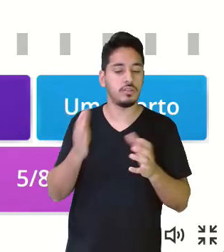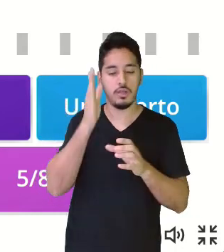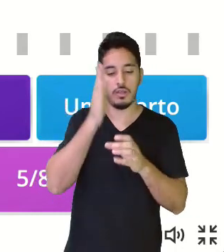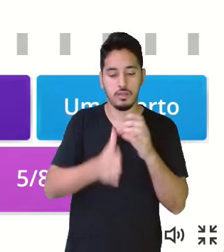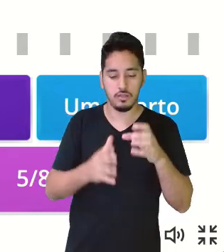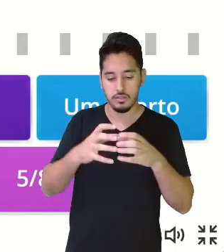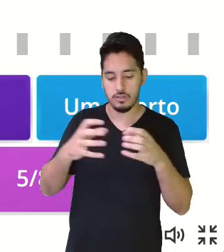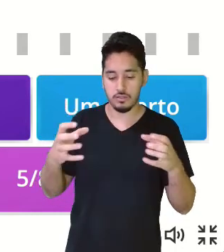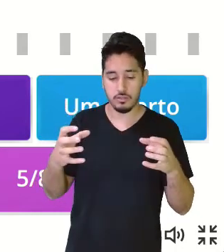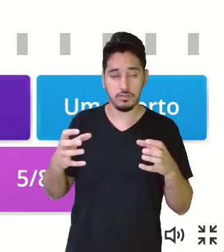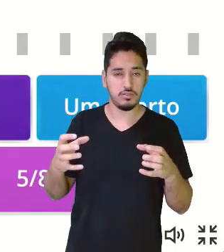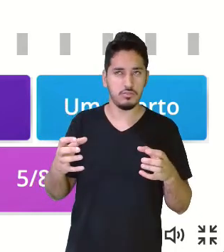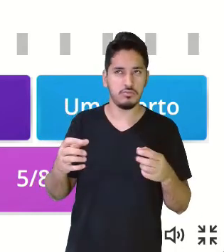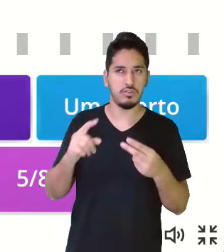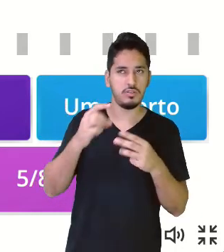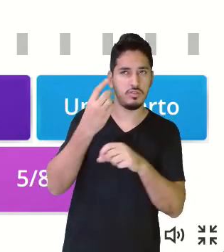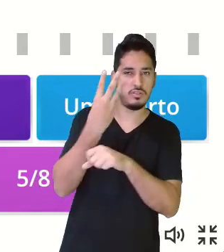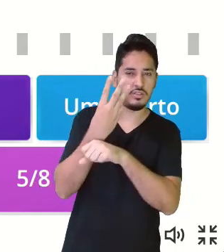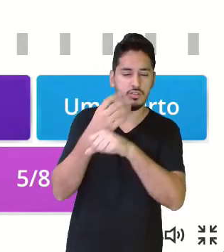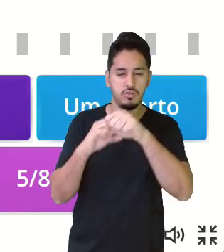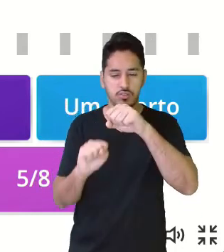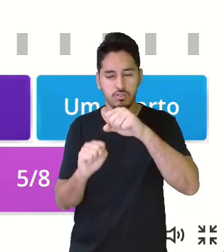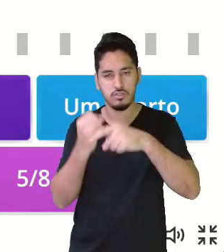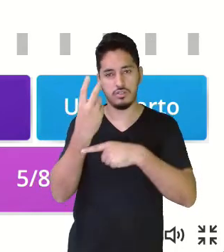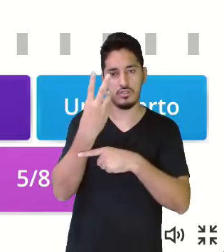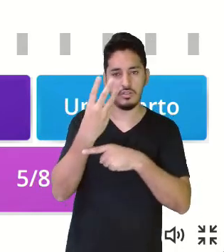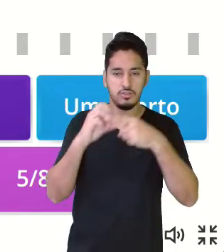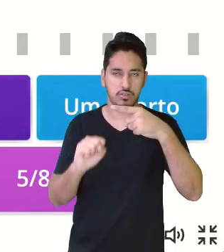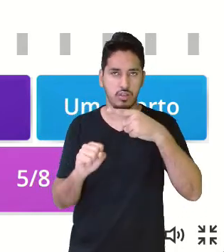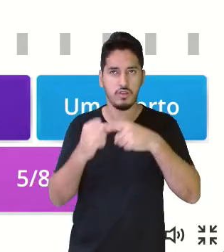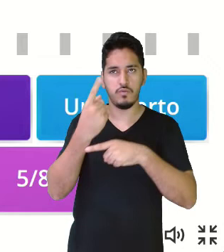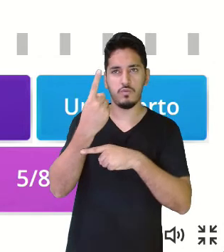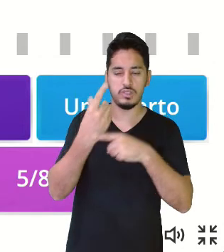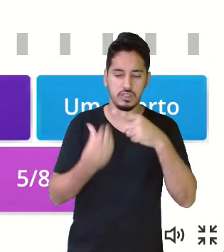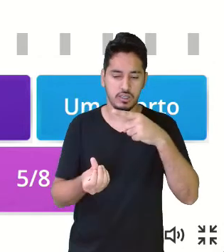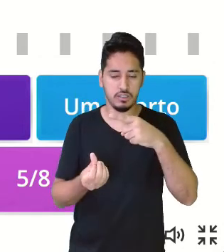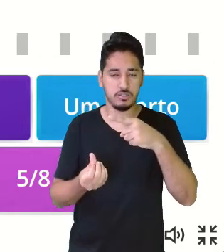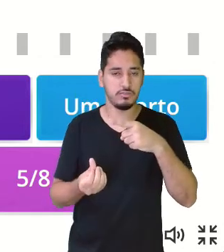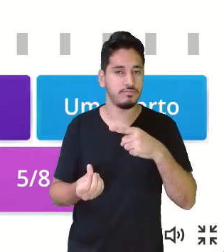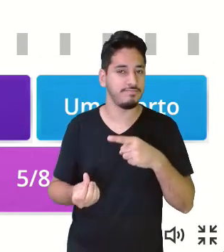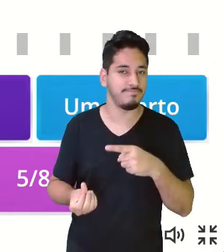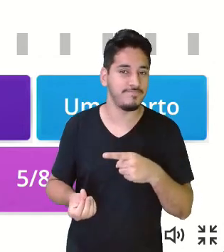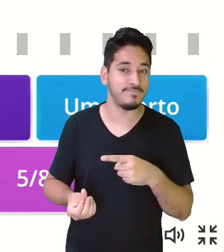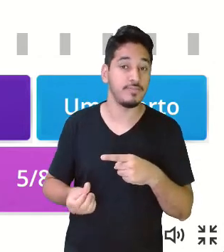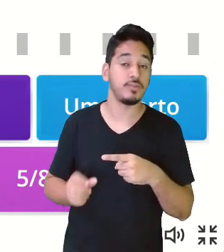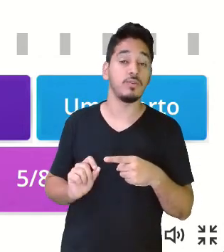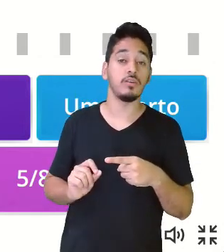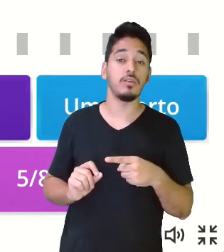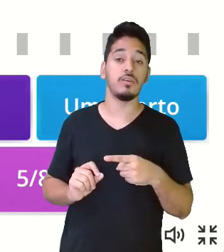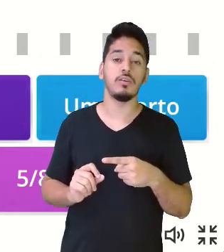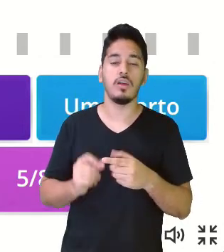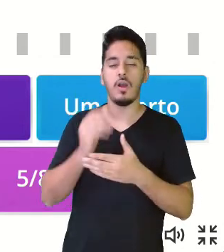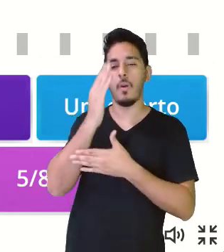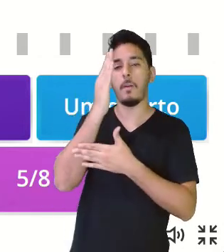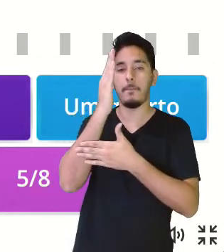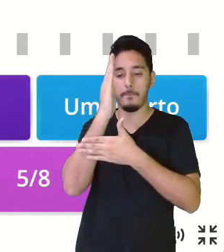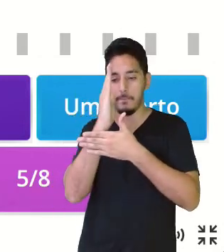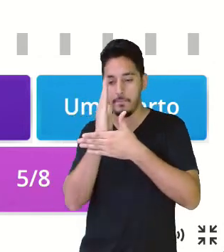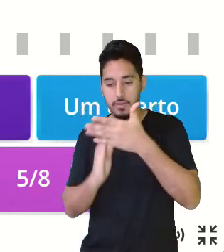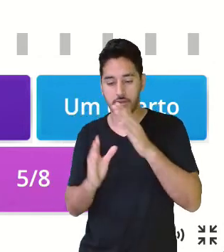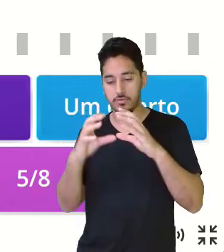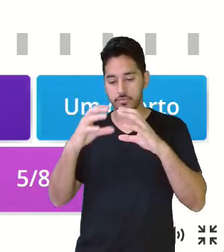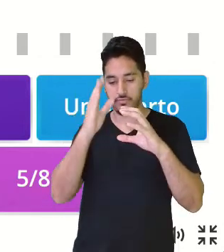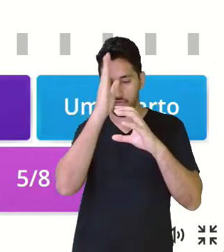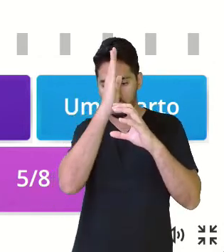claro. 3/8, 1/6? Claro que não. Ela foi dividida ao meio. Ela